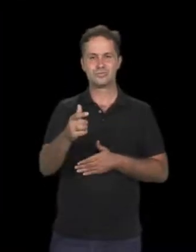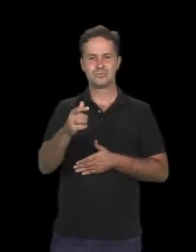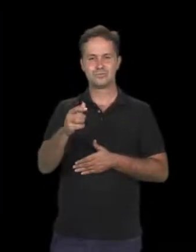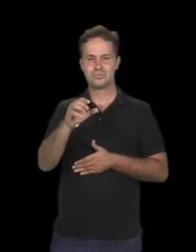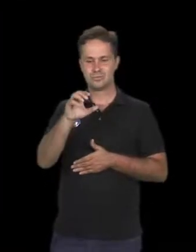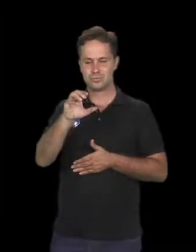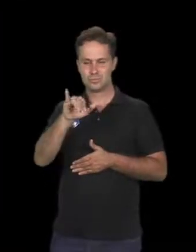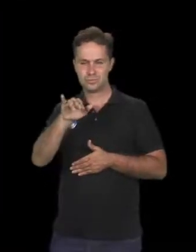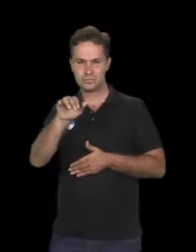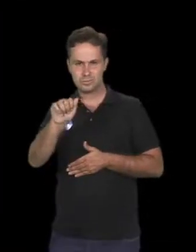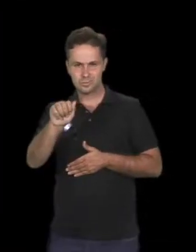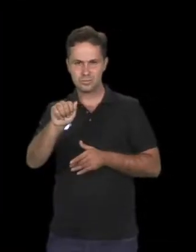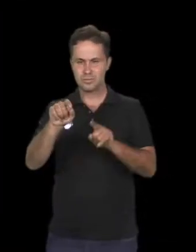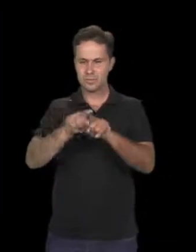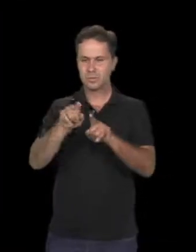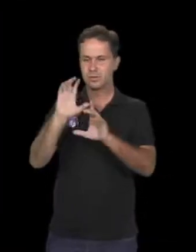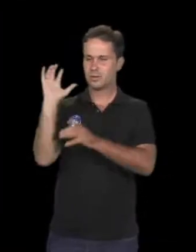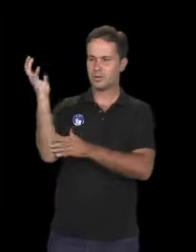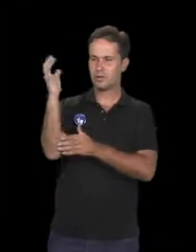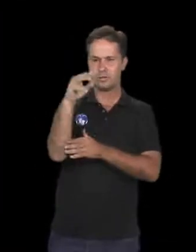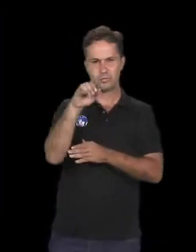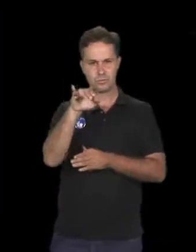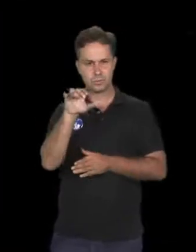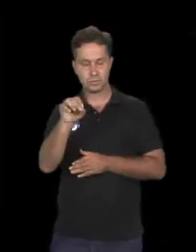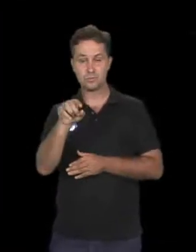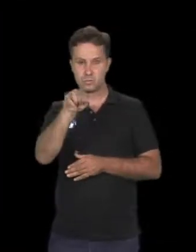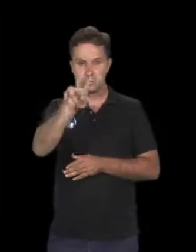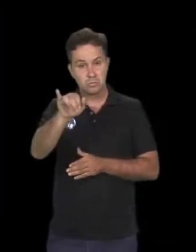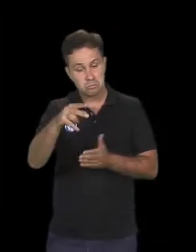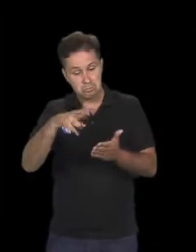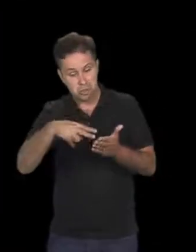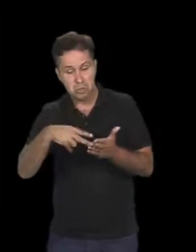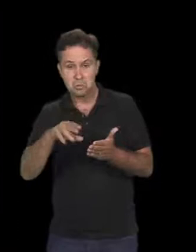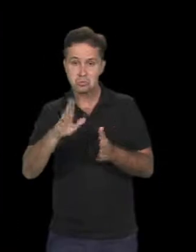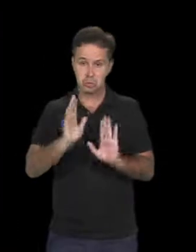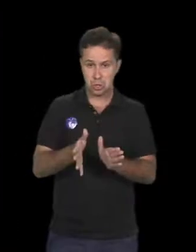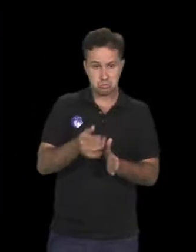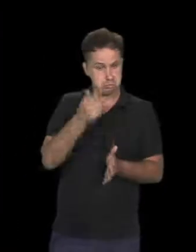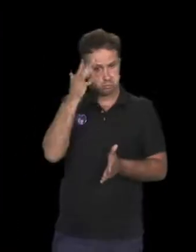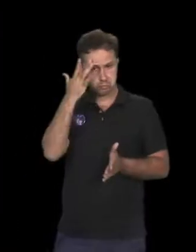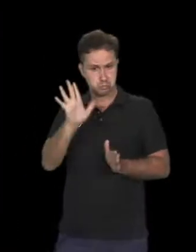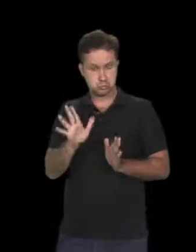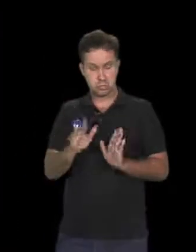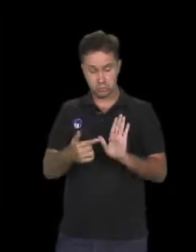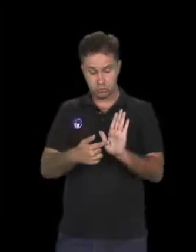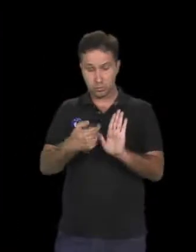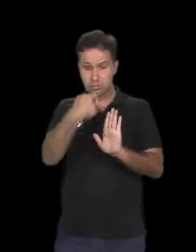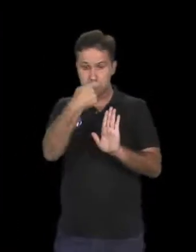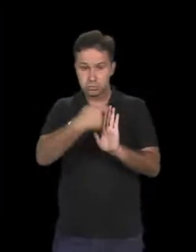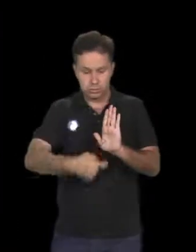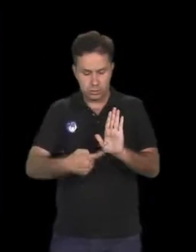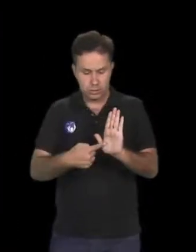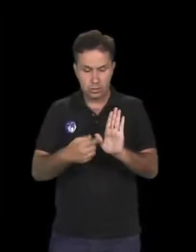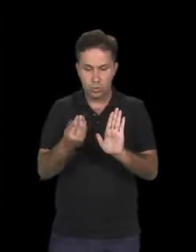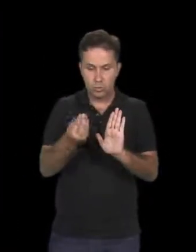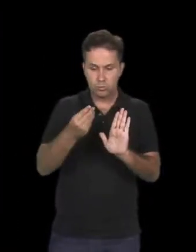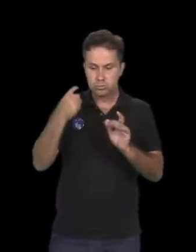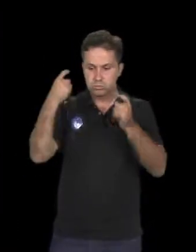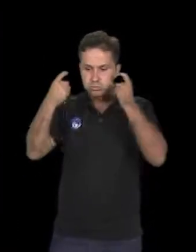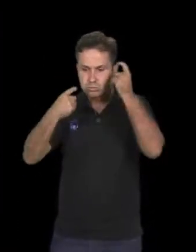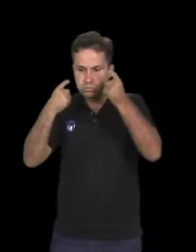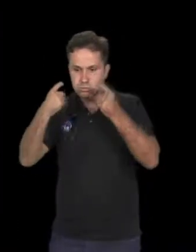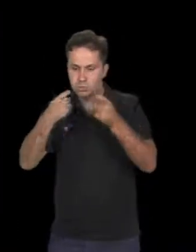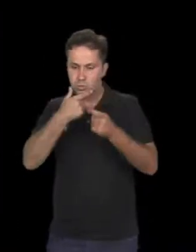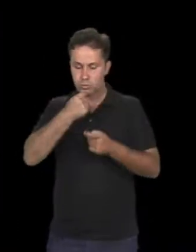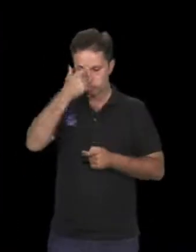um texto fascinante que mostra muito de perto o tipo de preocupações que motivam o matemático, o tipo de, enfim, como é a rotina de um